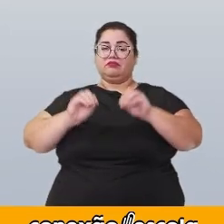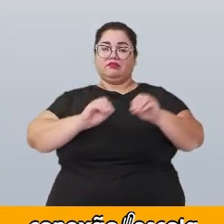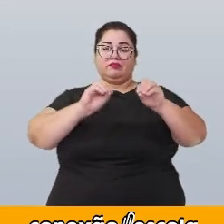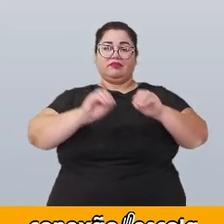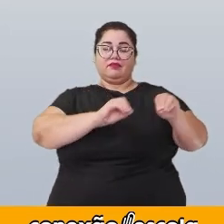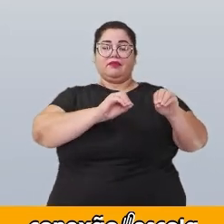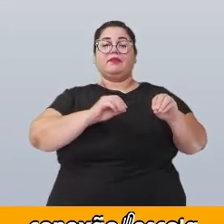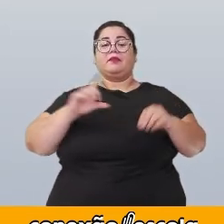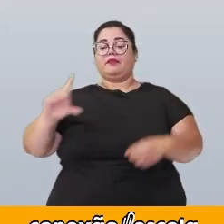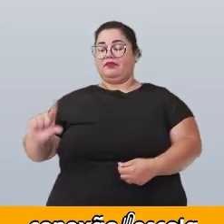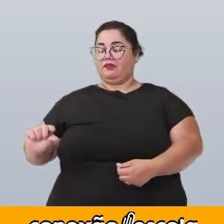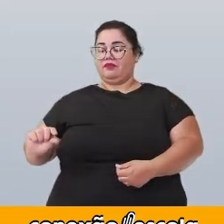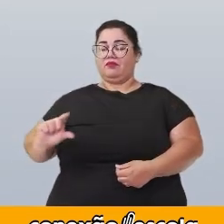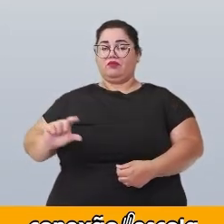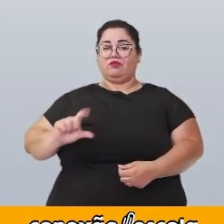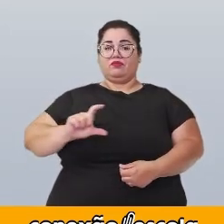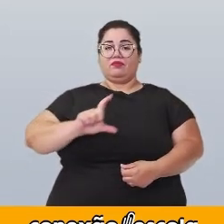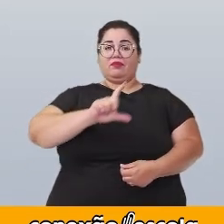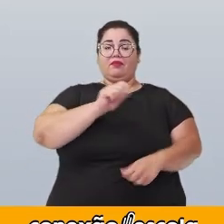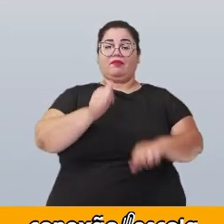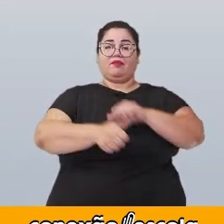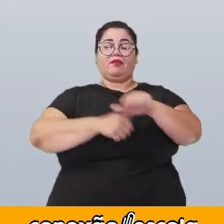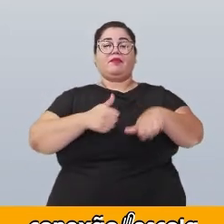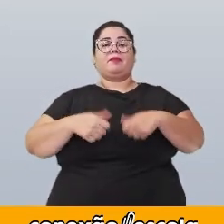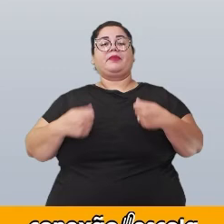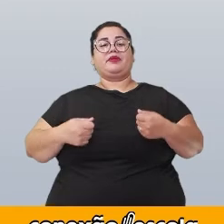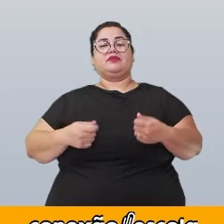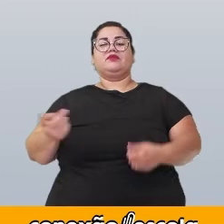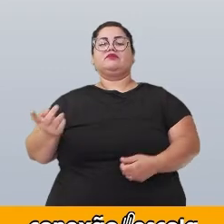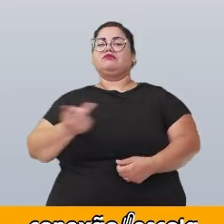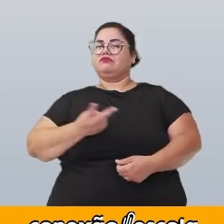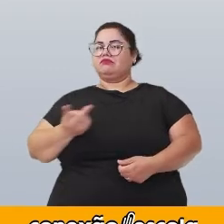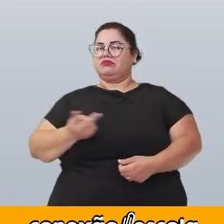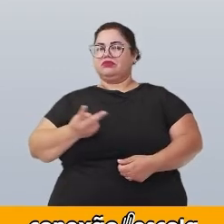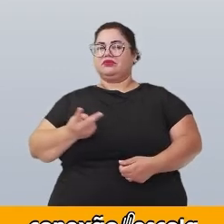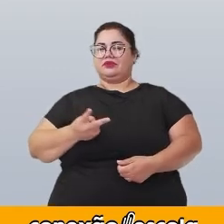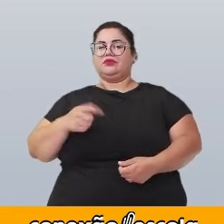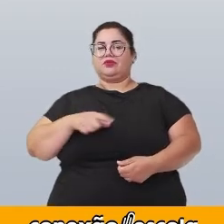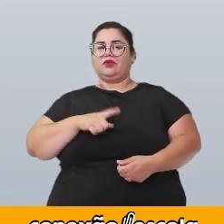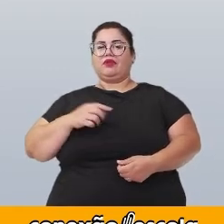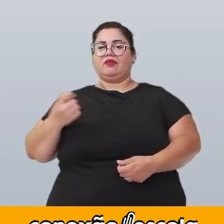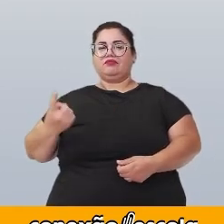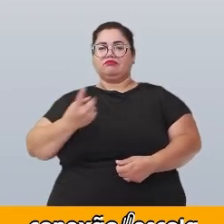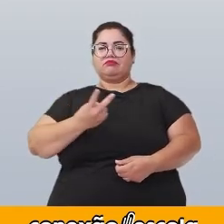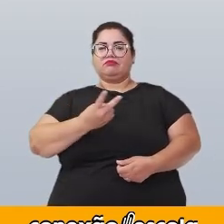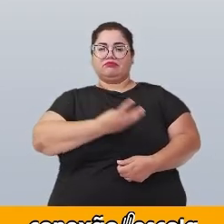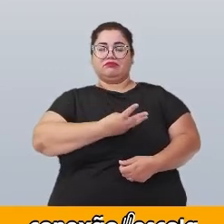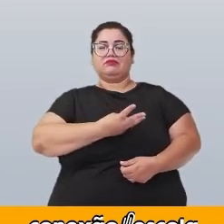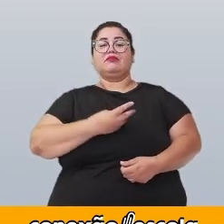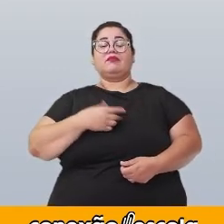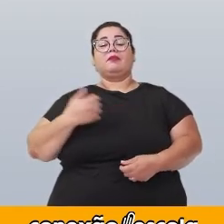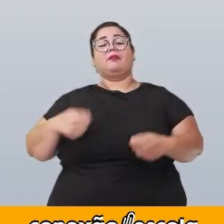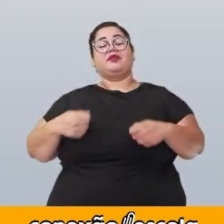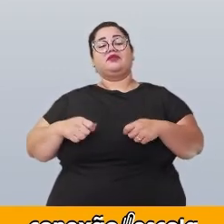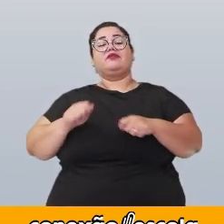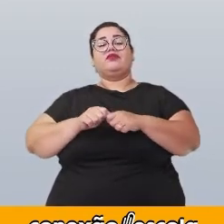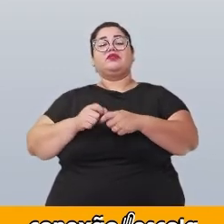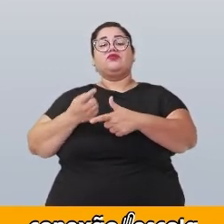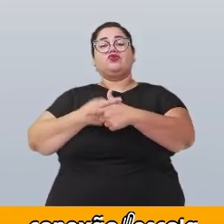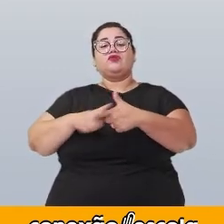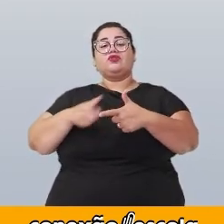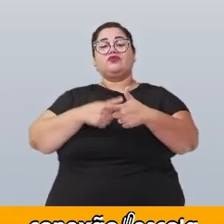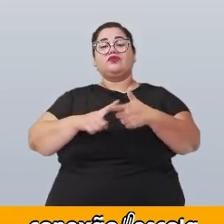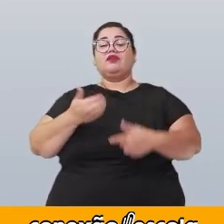de uma unidade menor para uma unidade maior. Entre as duas casas, eu preciso